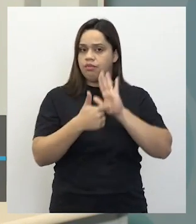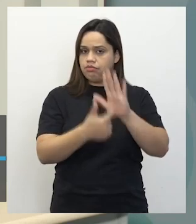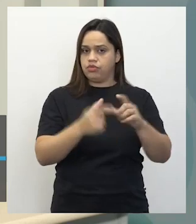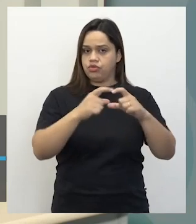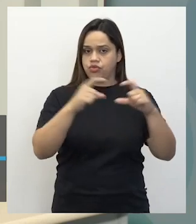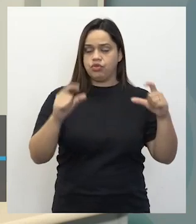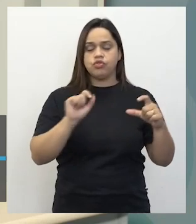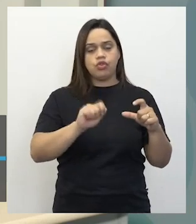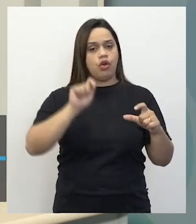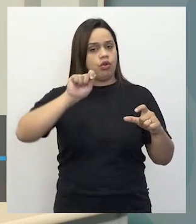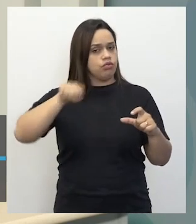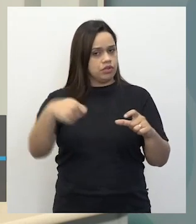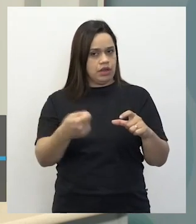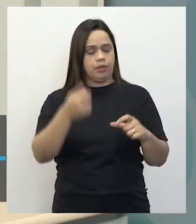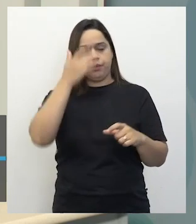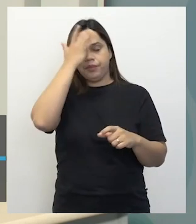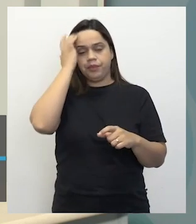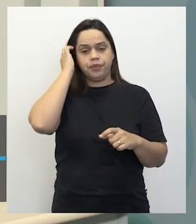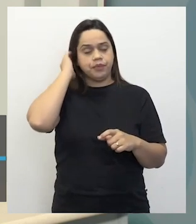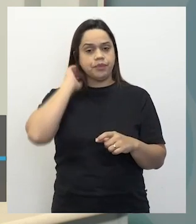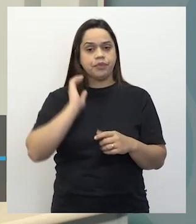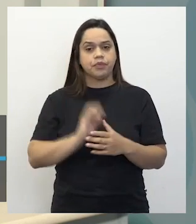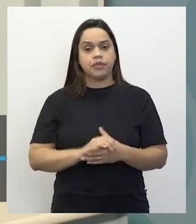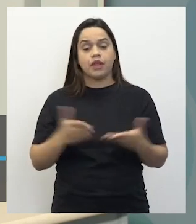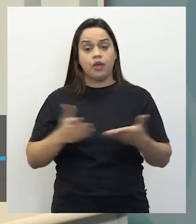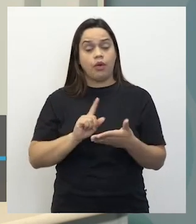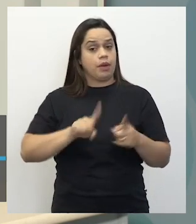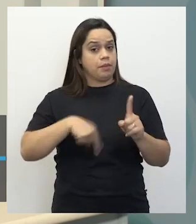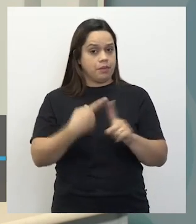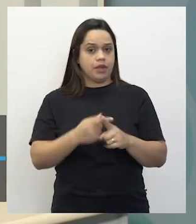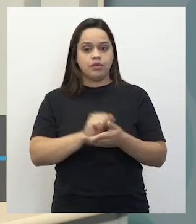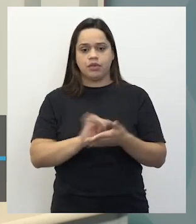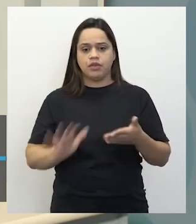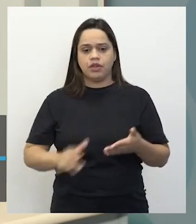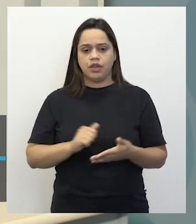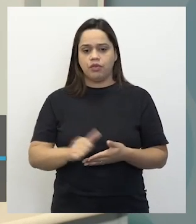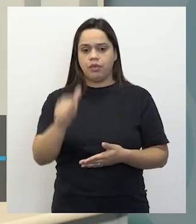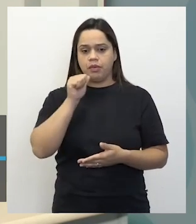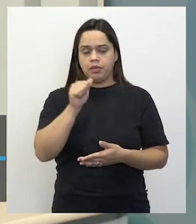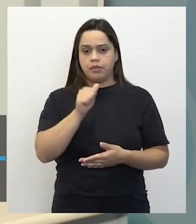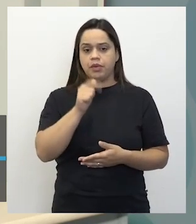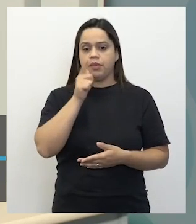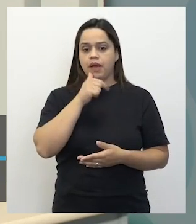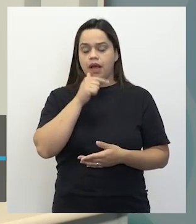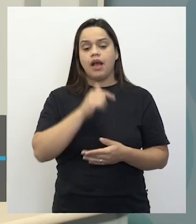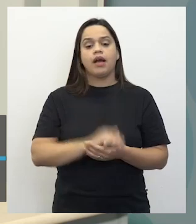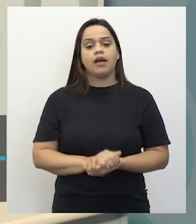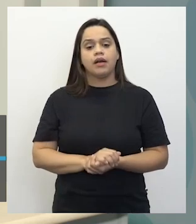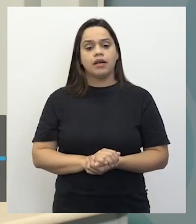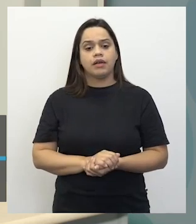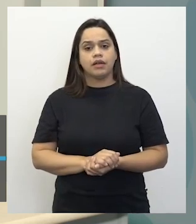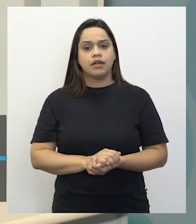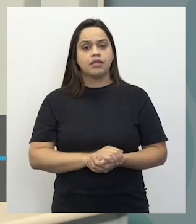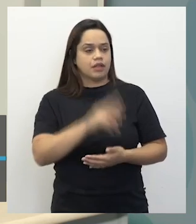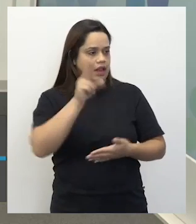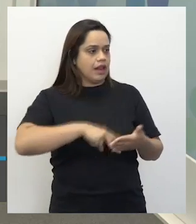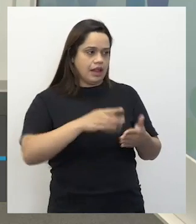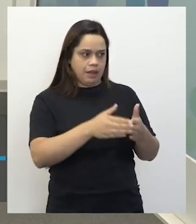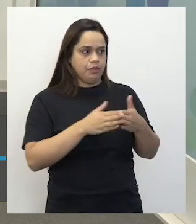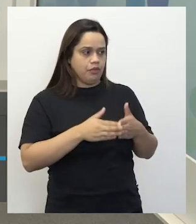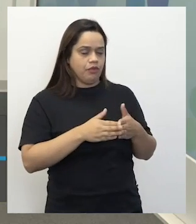uso um sinalzinho, certo? Aí, tem mais uma atividade. Deixa eu beber uma água aqui, respirar. Você lê para mim essa atividade,